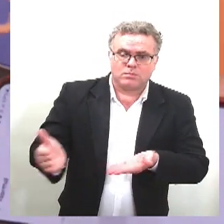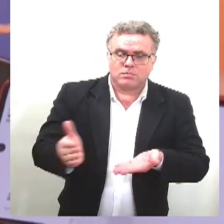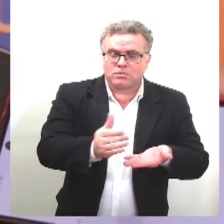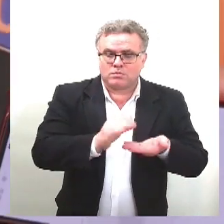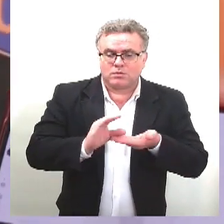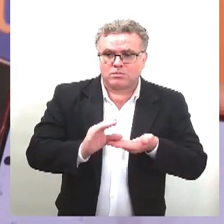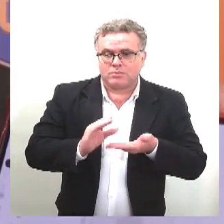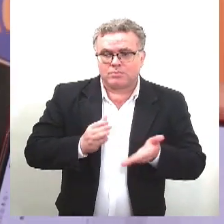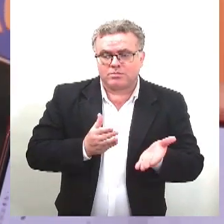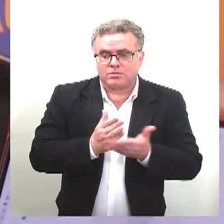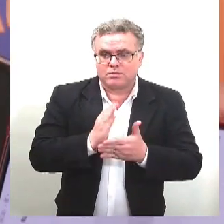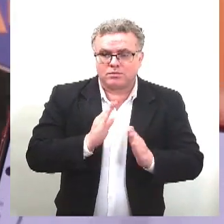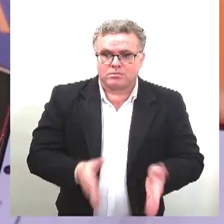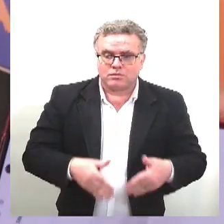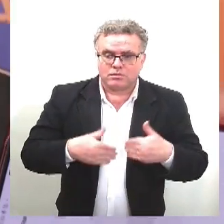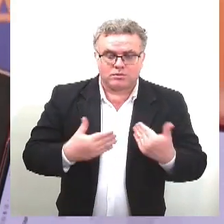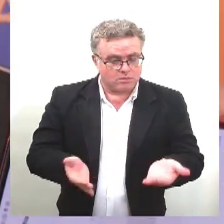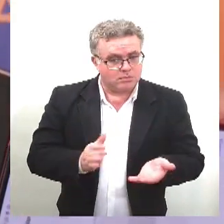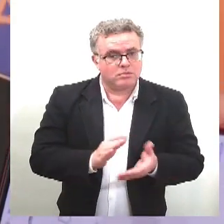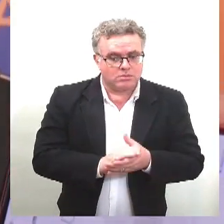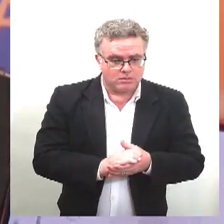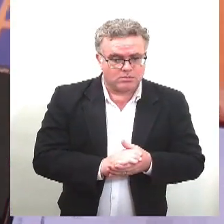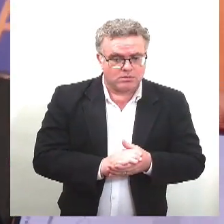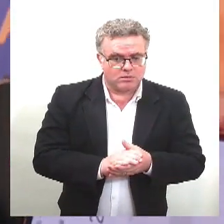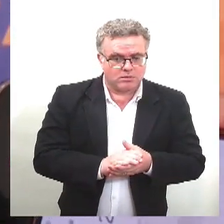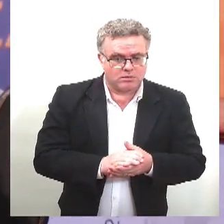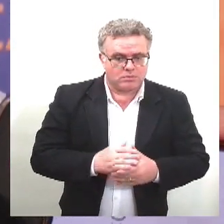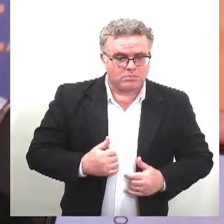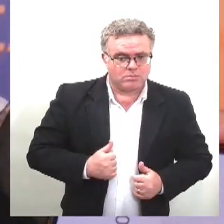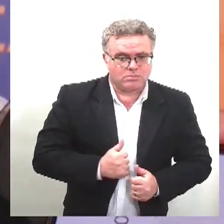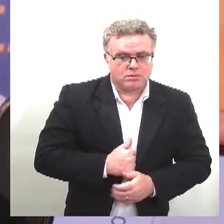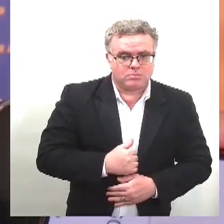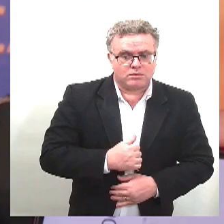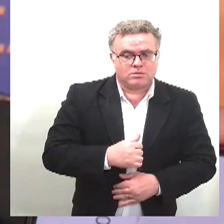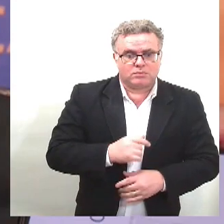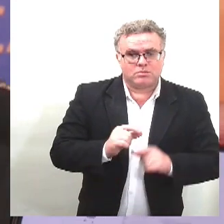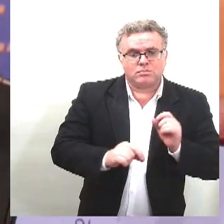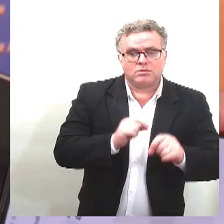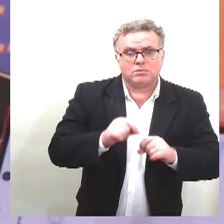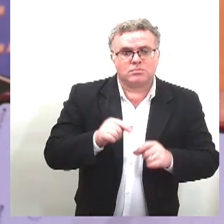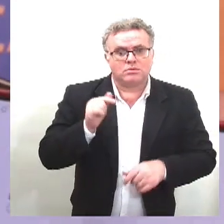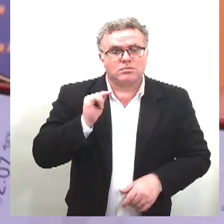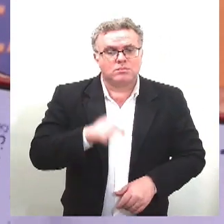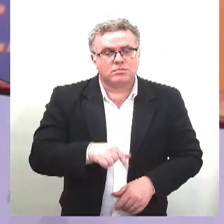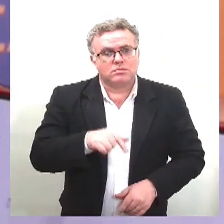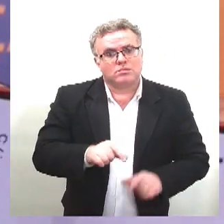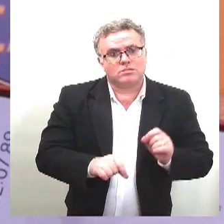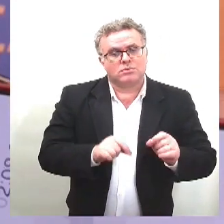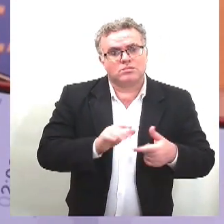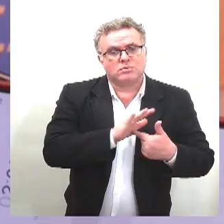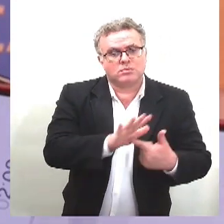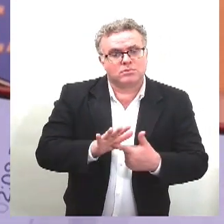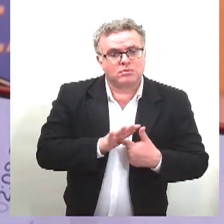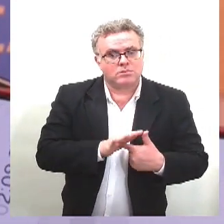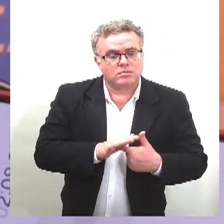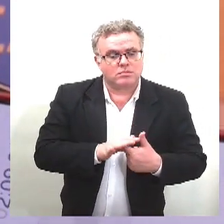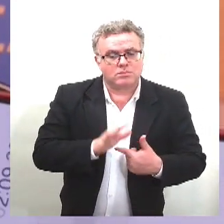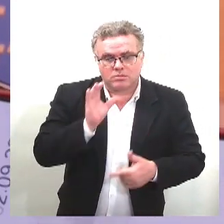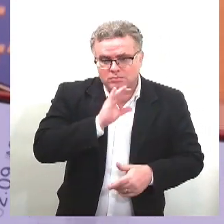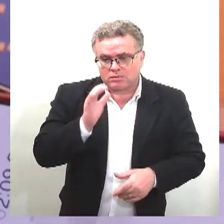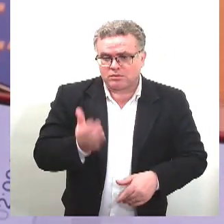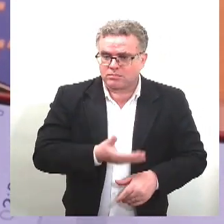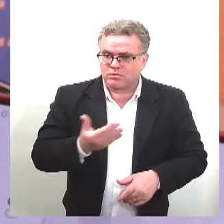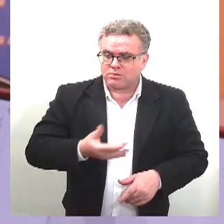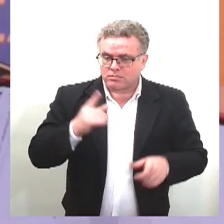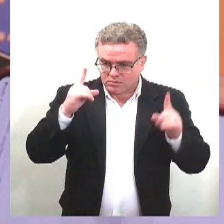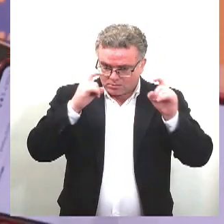Legislativa. Então, se não fosse a parceria com a Assembleia Legislativa, a gente não estaria aqui hoje podendo apresentar o Acelera, ou teria muito mais dificuldade de apresentar o Acelera.